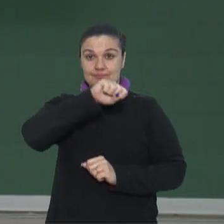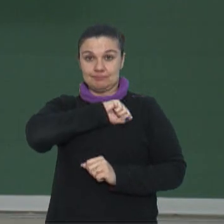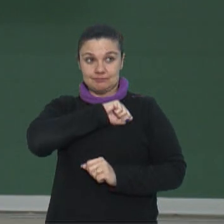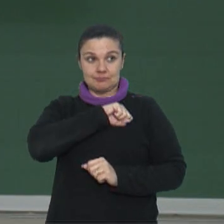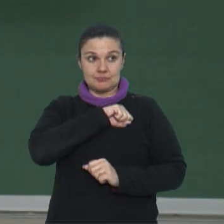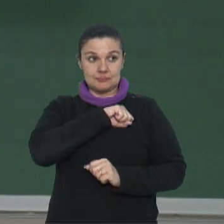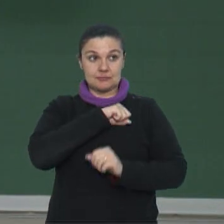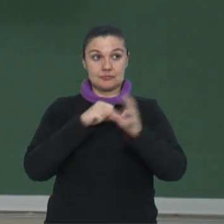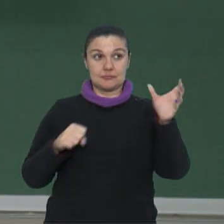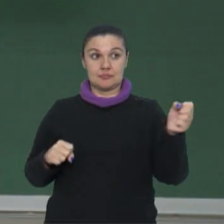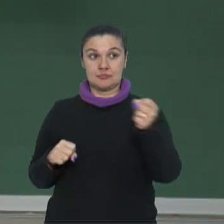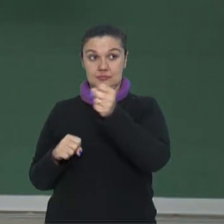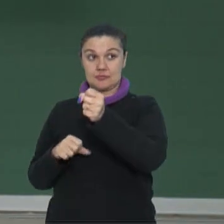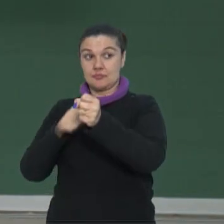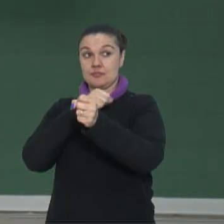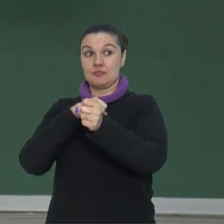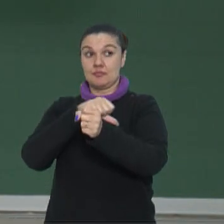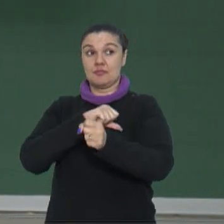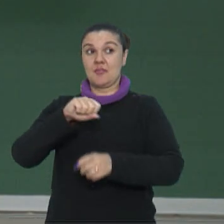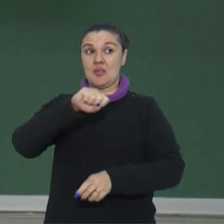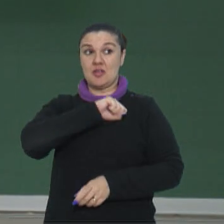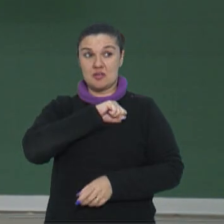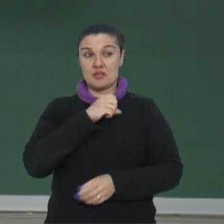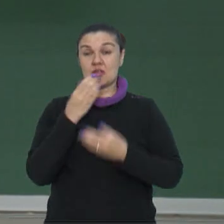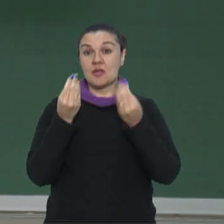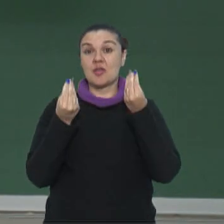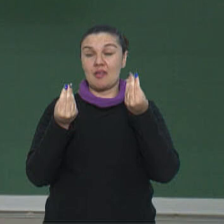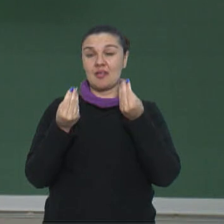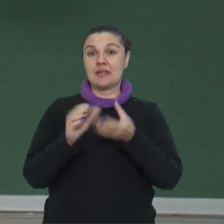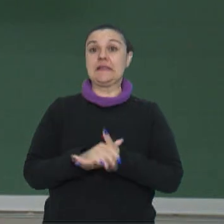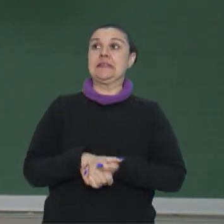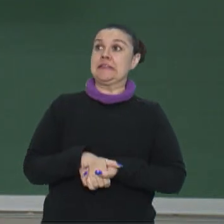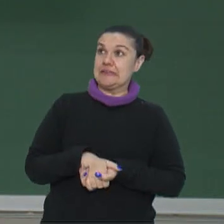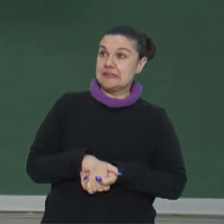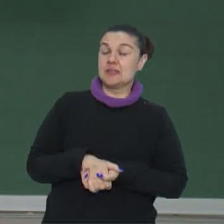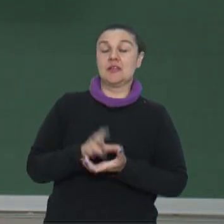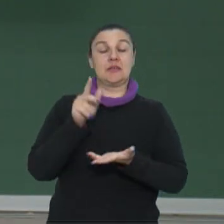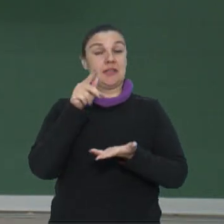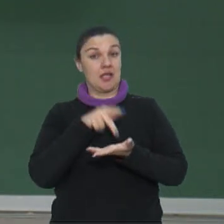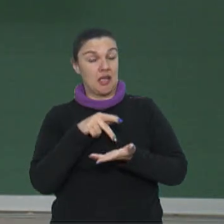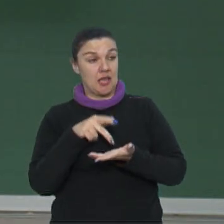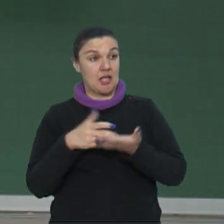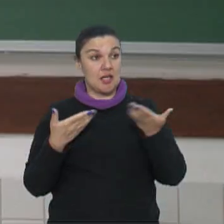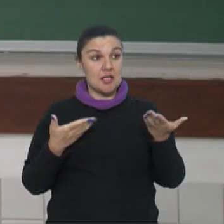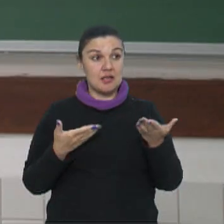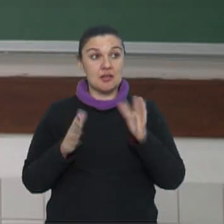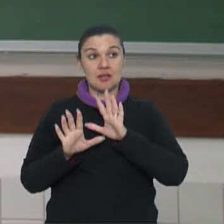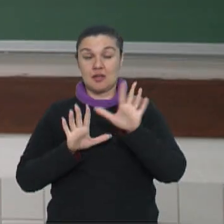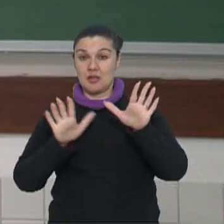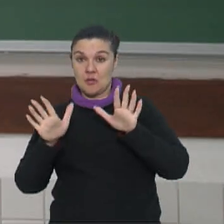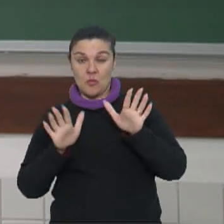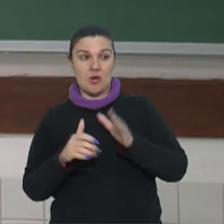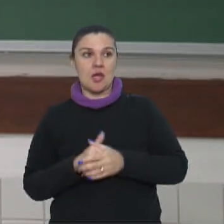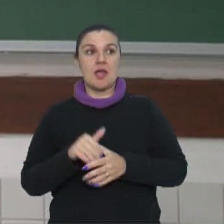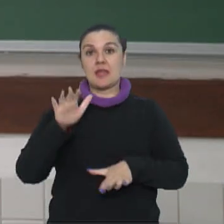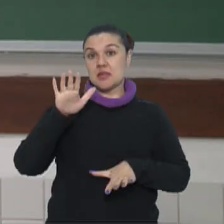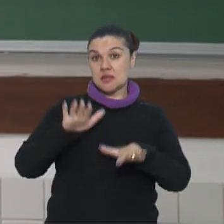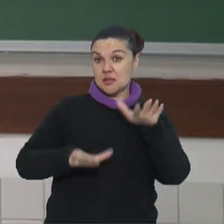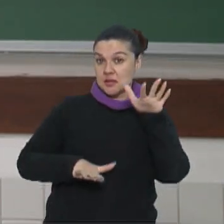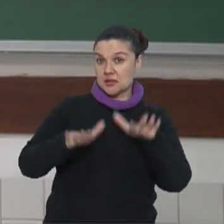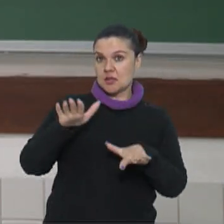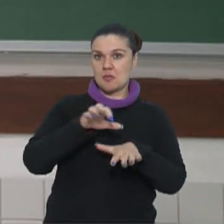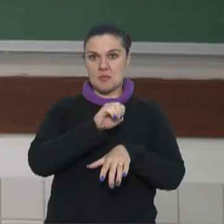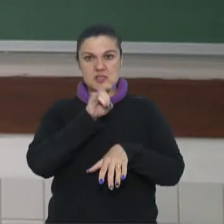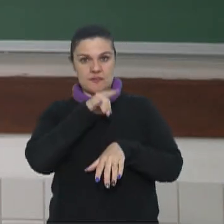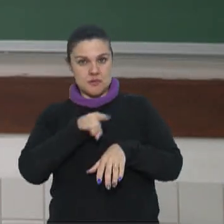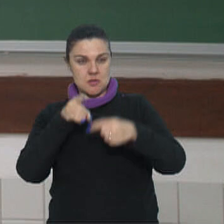escravizado pela civilização asteca, você ia ficar meio, que onde eu vou ser usado? Na verdade, não é bem por aí. Dependendo, se